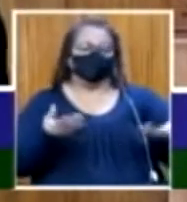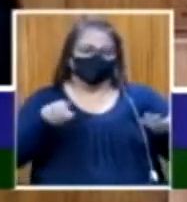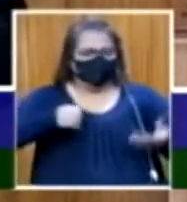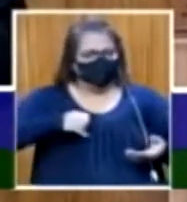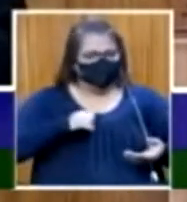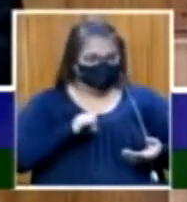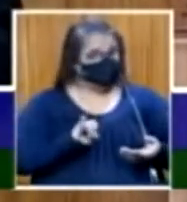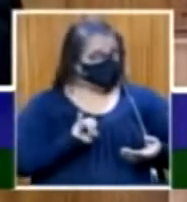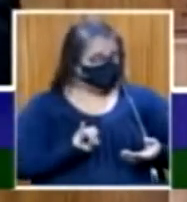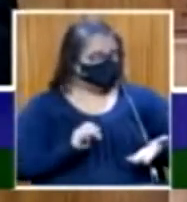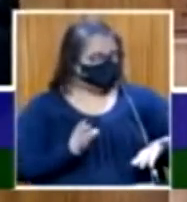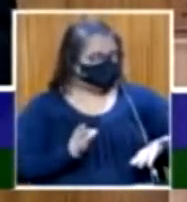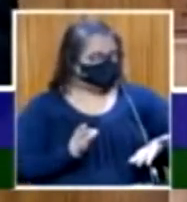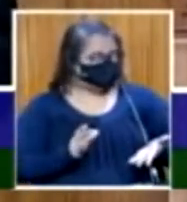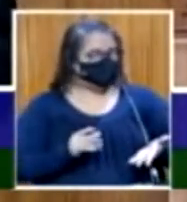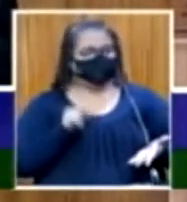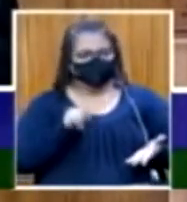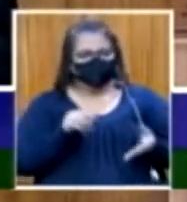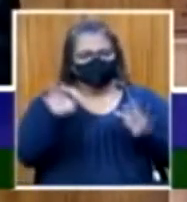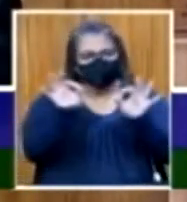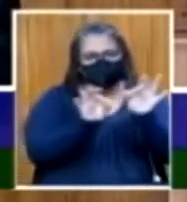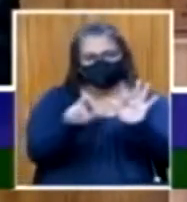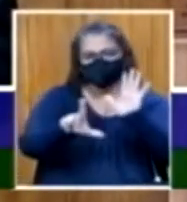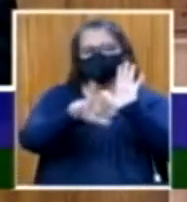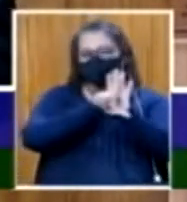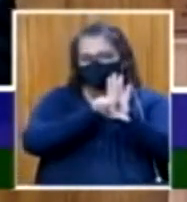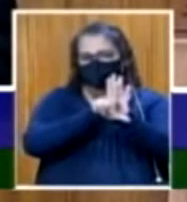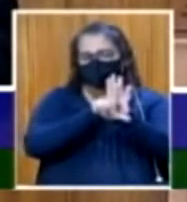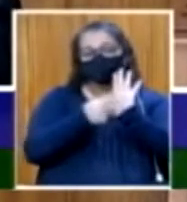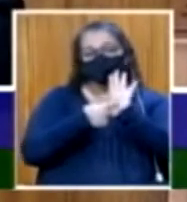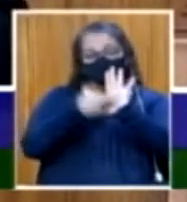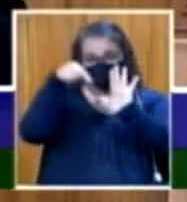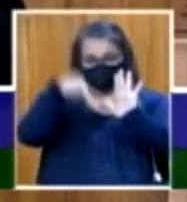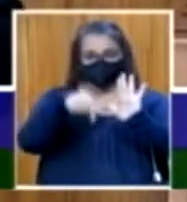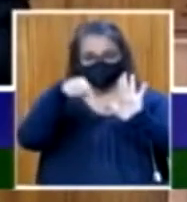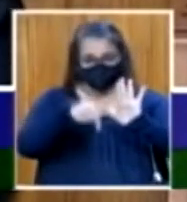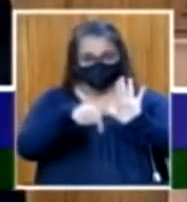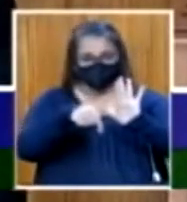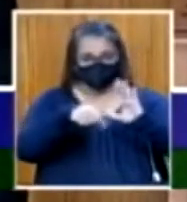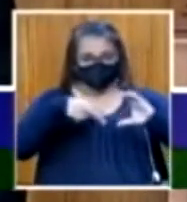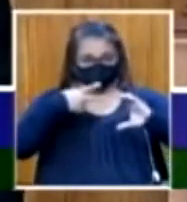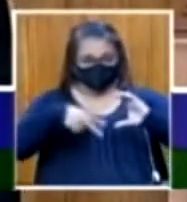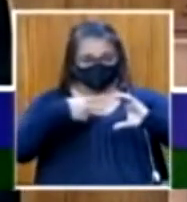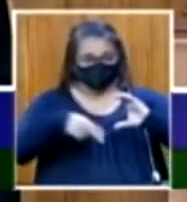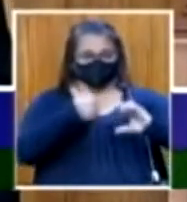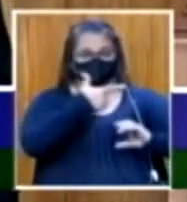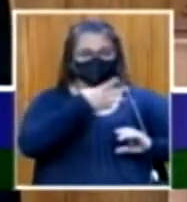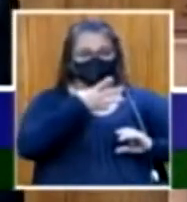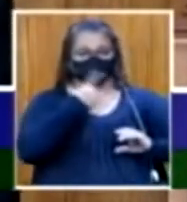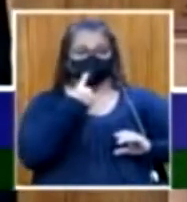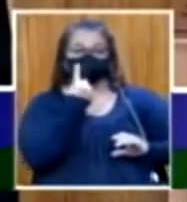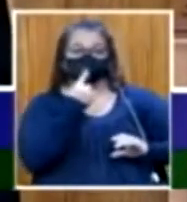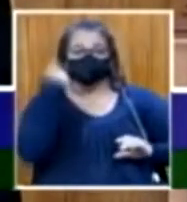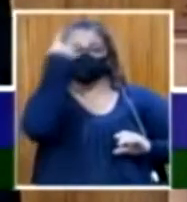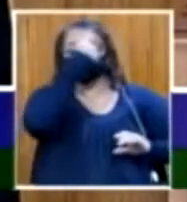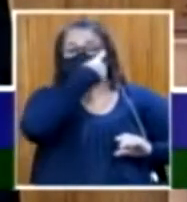dia em que este projeto de lei foi apresentado à Câmara, 24 horas depois, o país